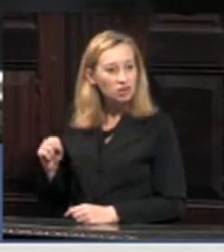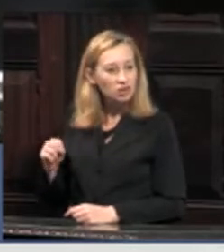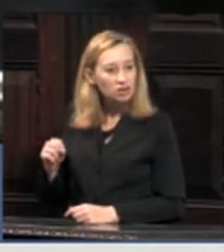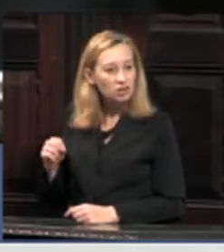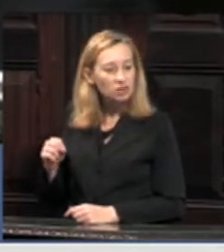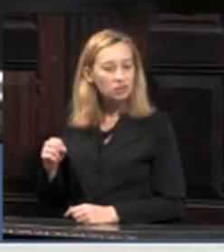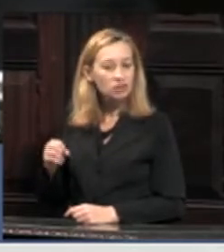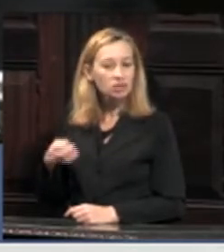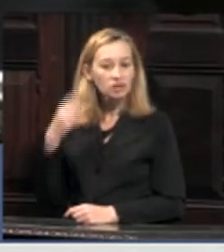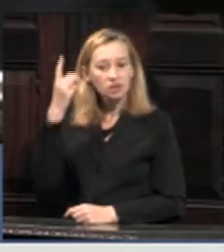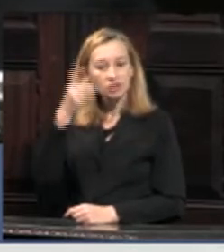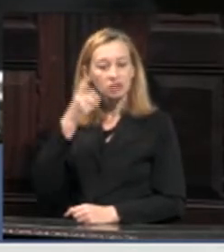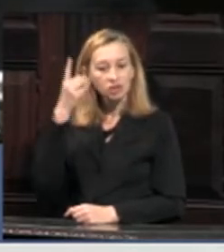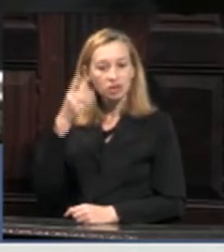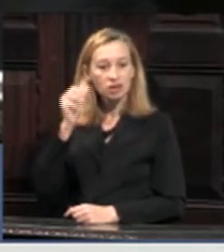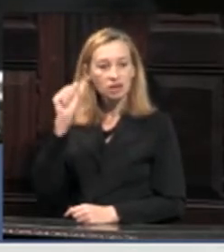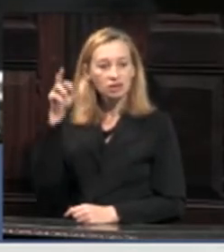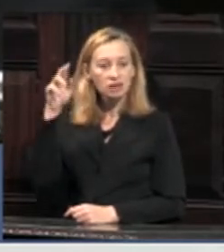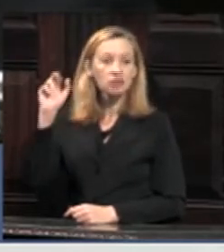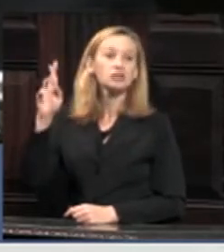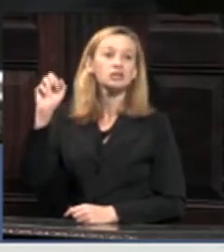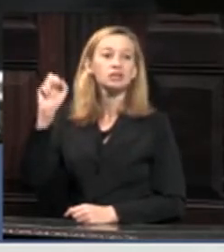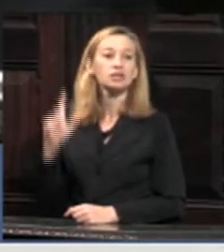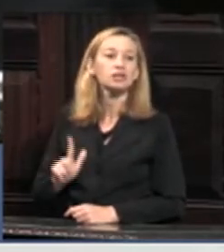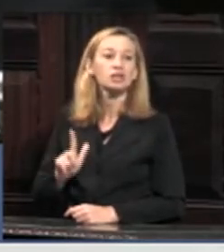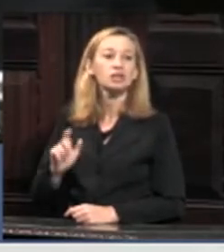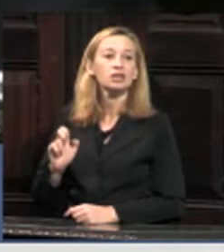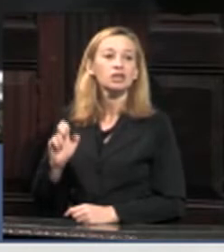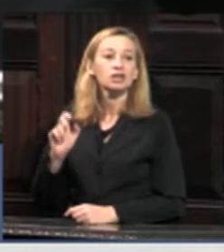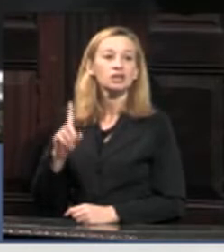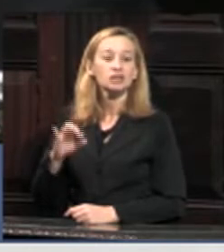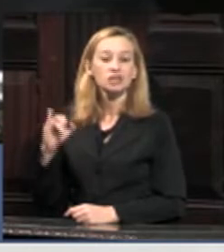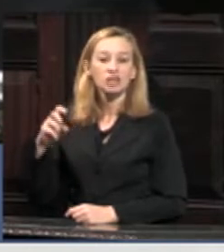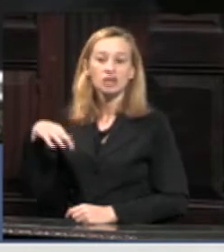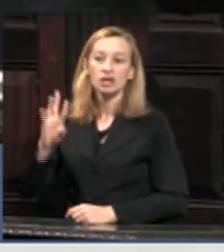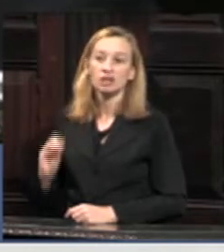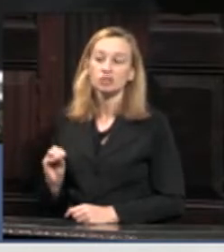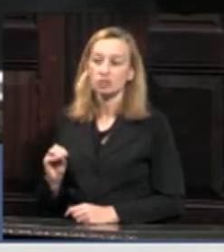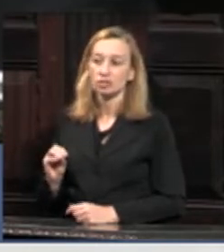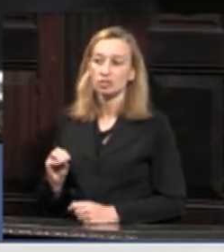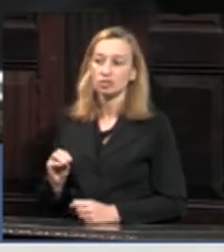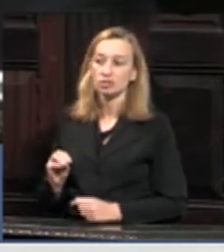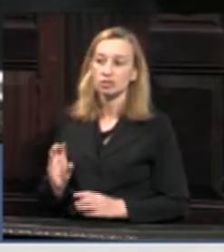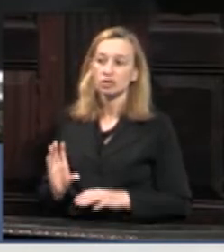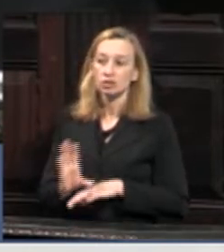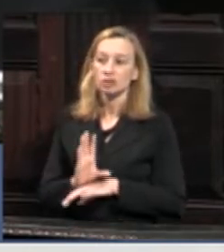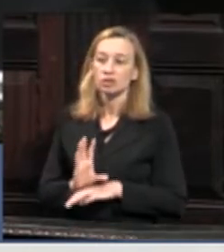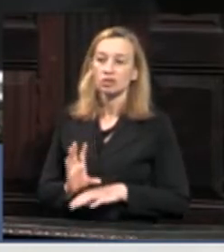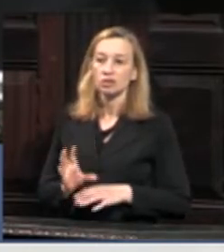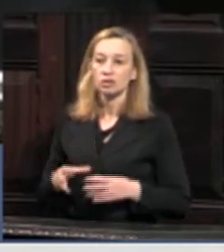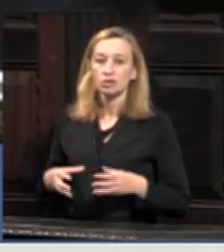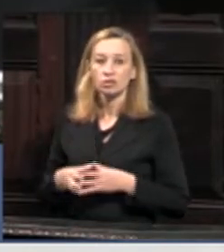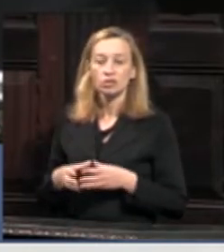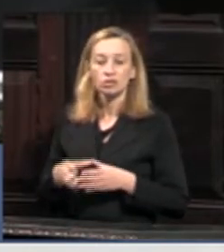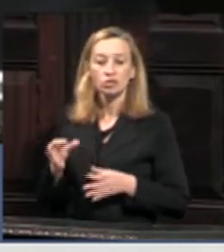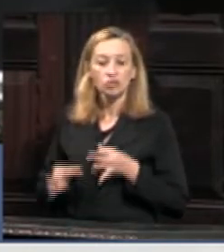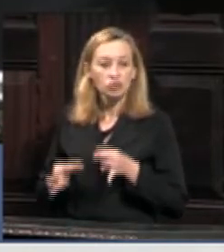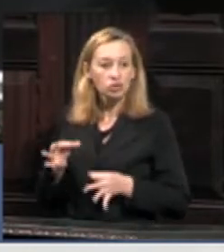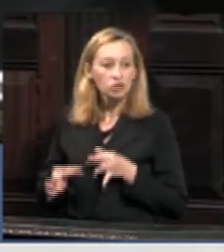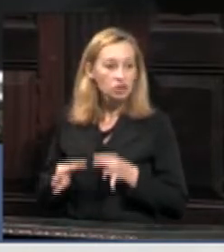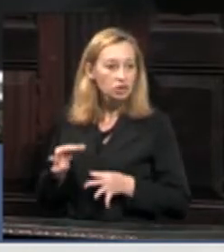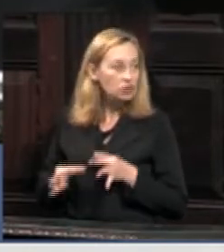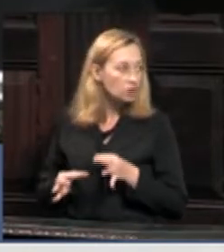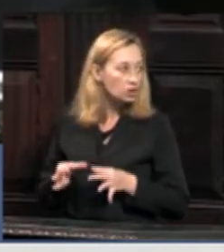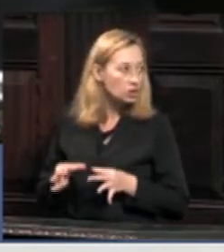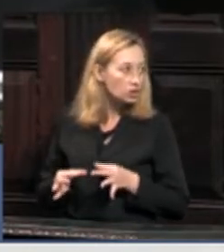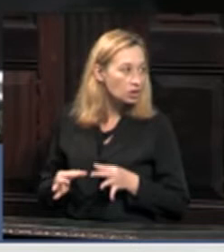Mink e André Siciliano. Pendente de pareceres das comissões de Constituição e Justiça. Para emitir parecer,